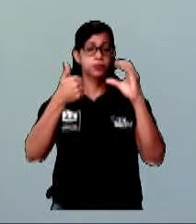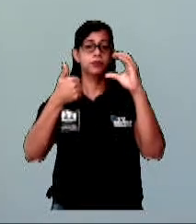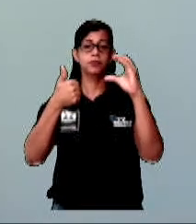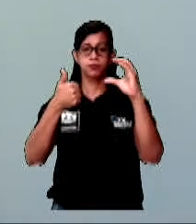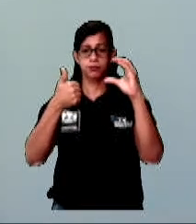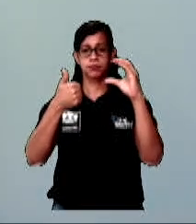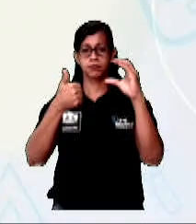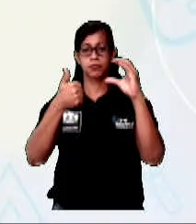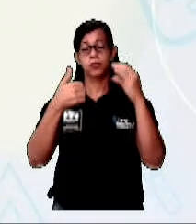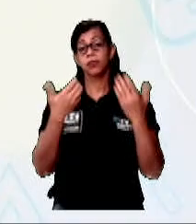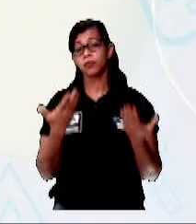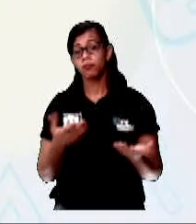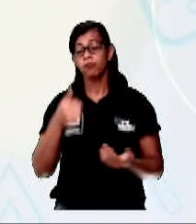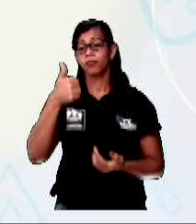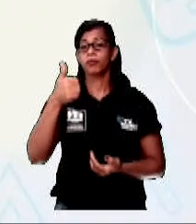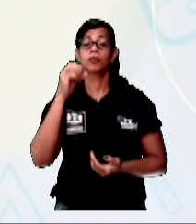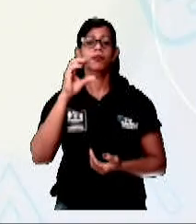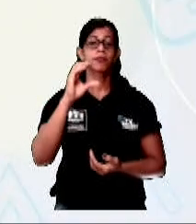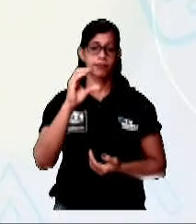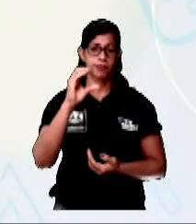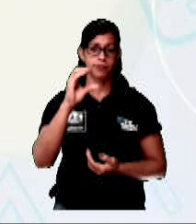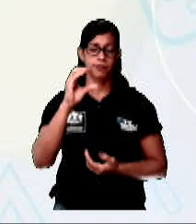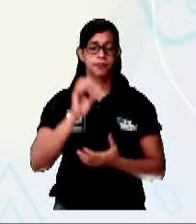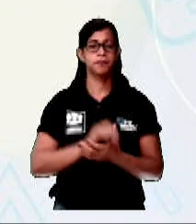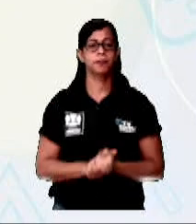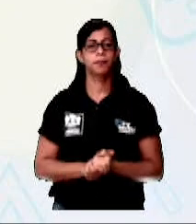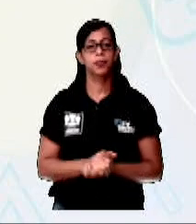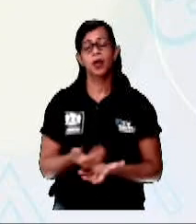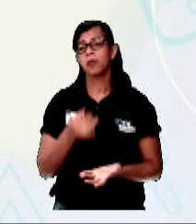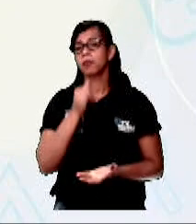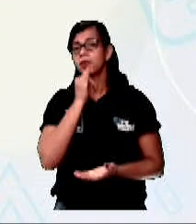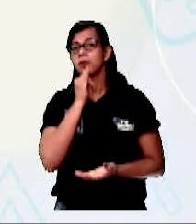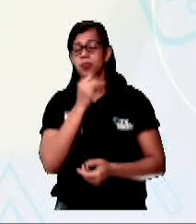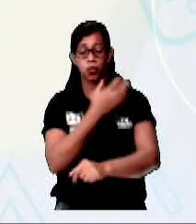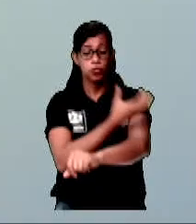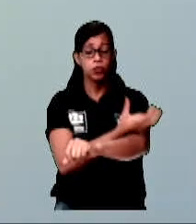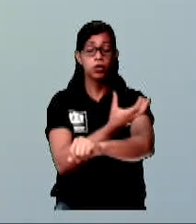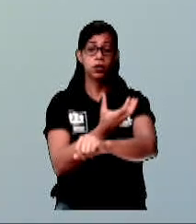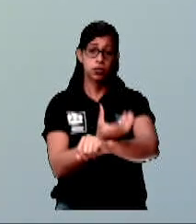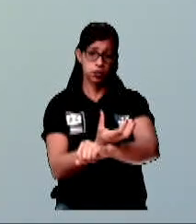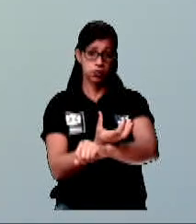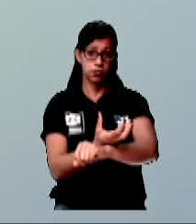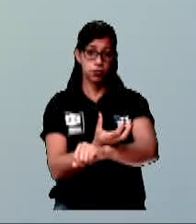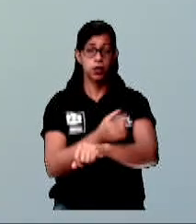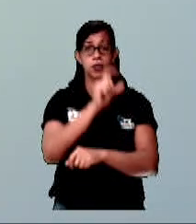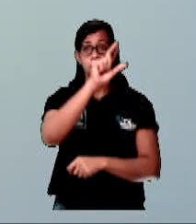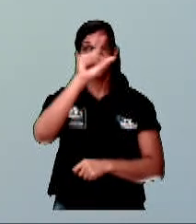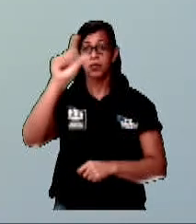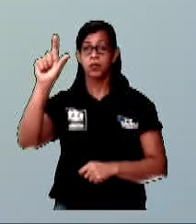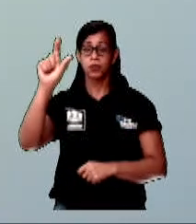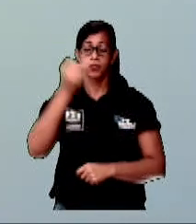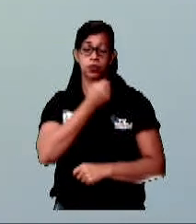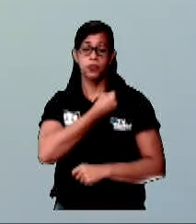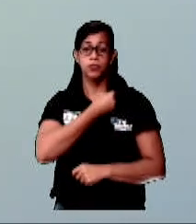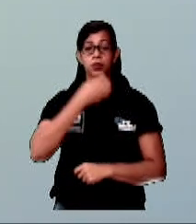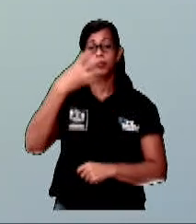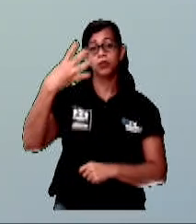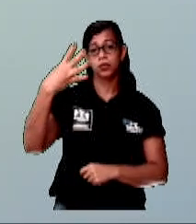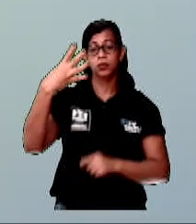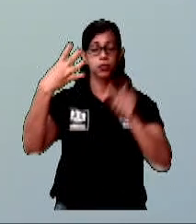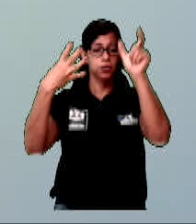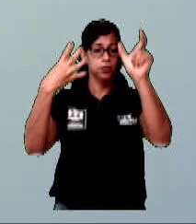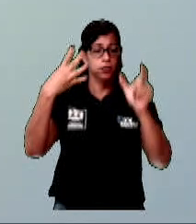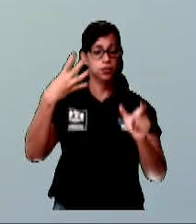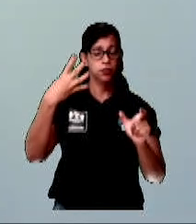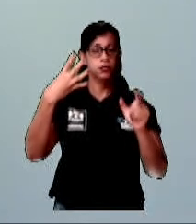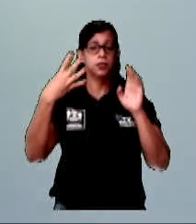1C para representar, certo? O jardim ele está no número 4 e na letra B.